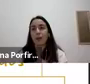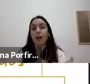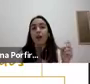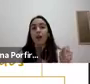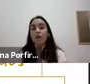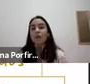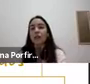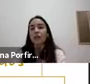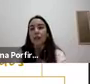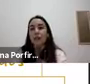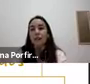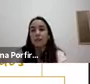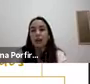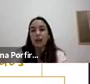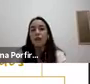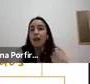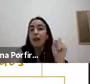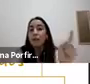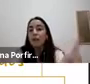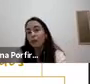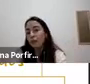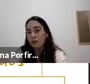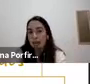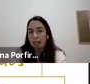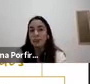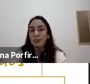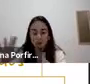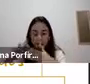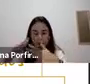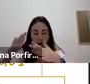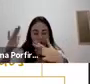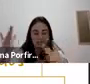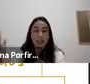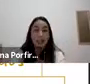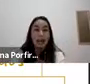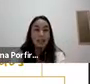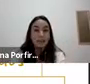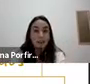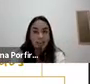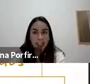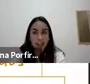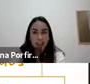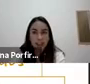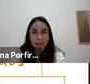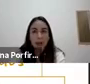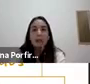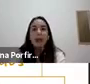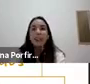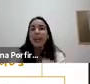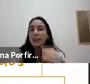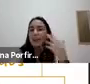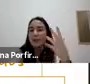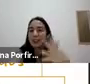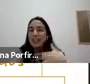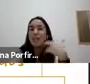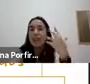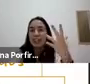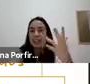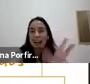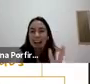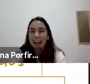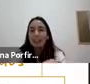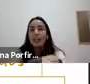Down. Com certeza isso vai ajudar muito ela nos processos lá na frente, para que ela